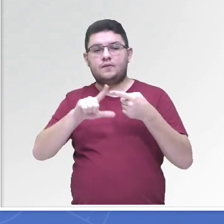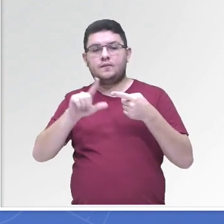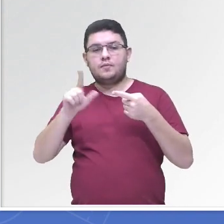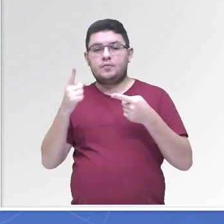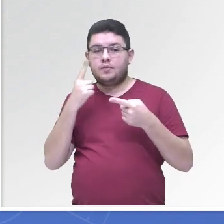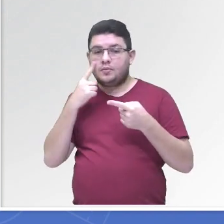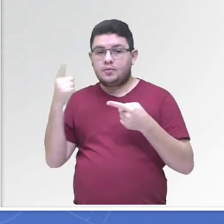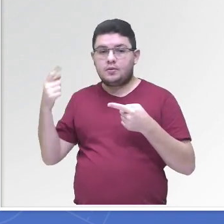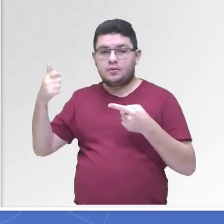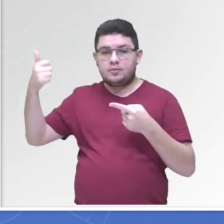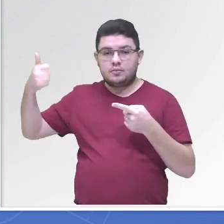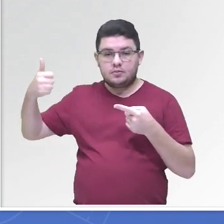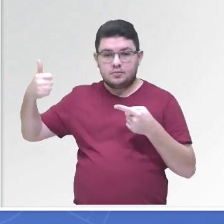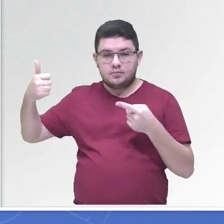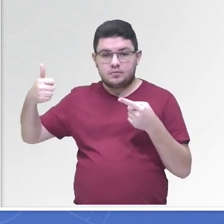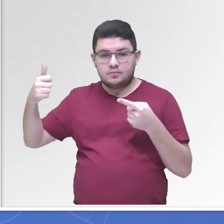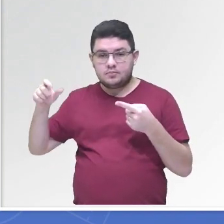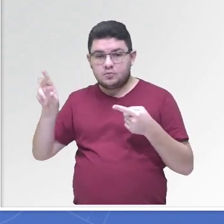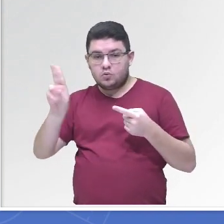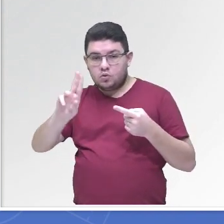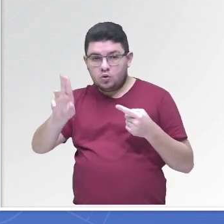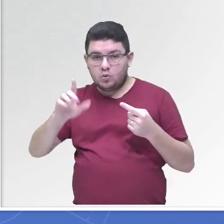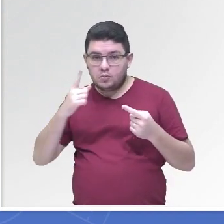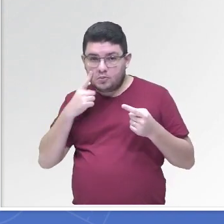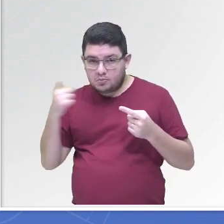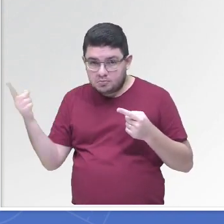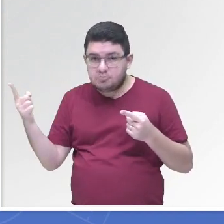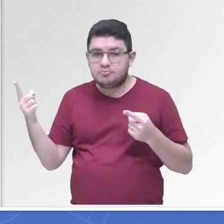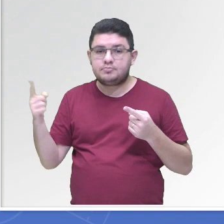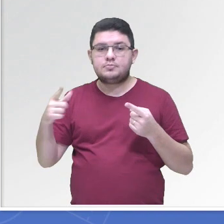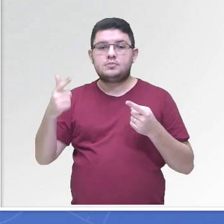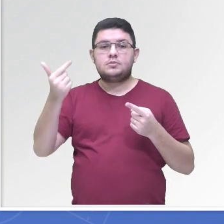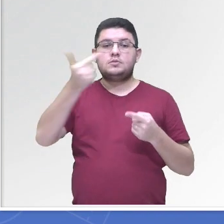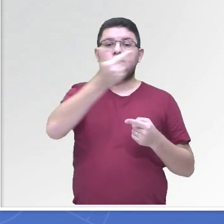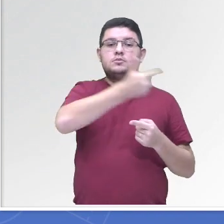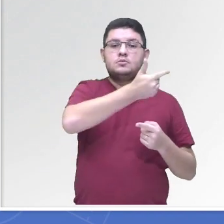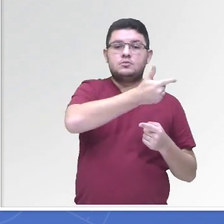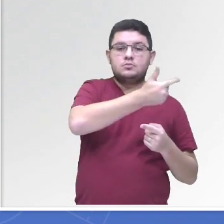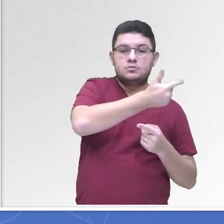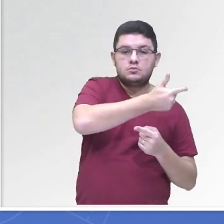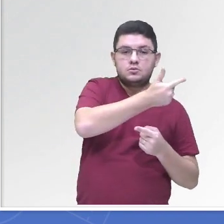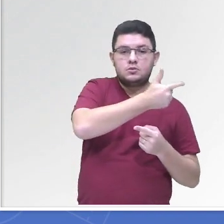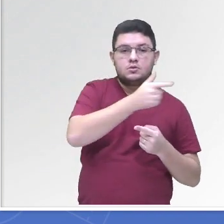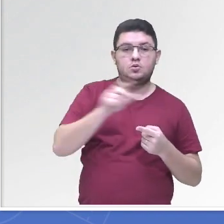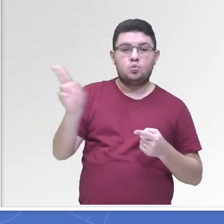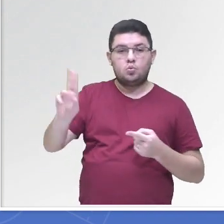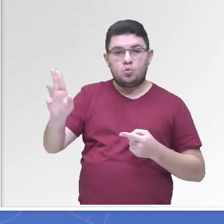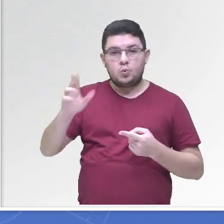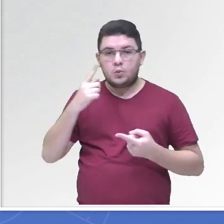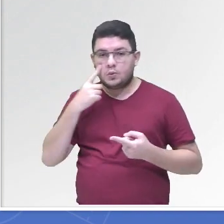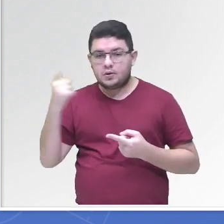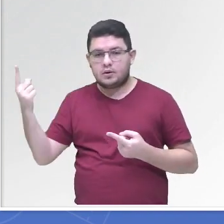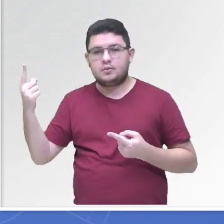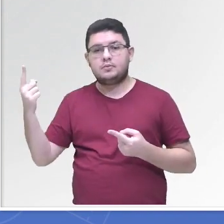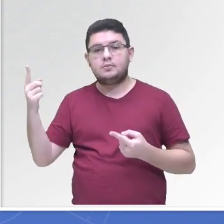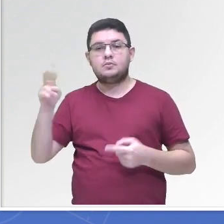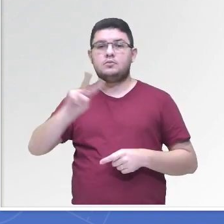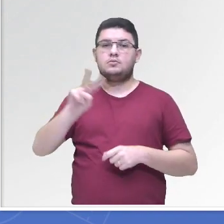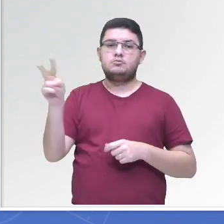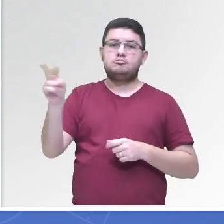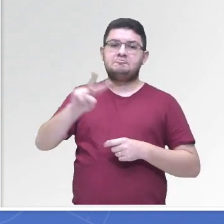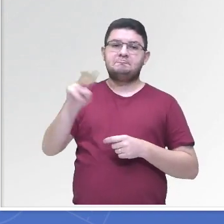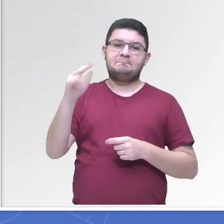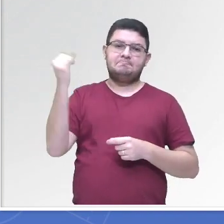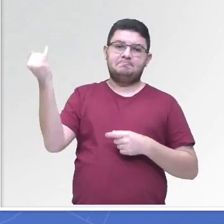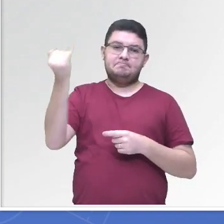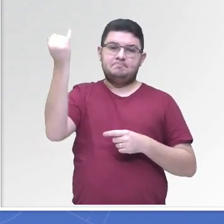feniletilamina, difícil falar, né? Mas vocês também vão aprender. E o triptofano, tá? São duas substâncias importantes